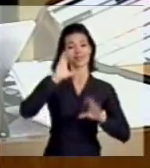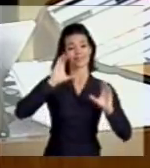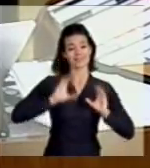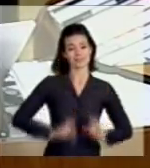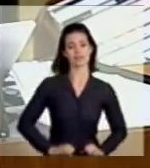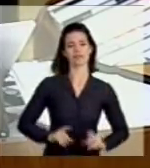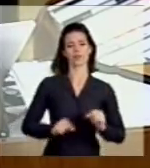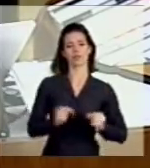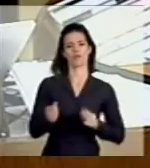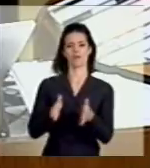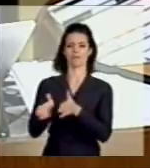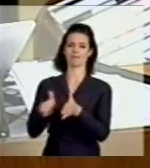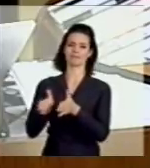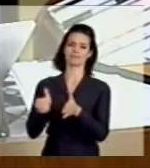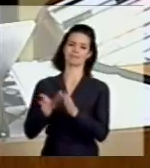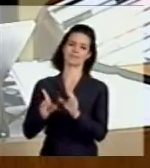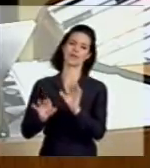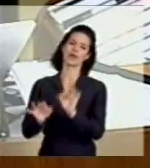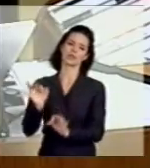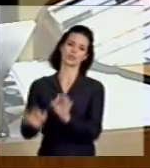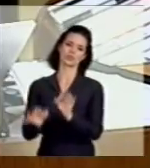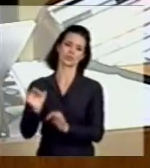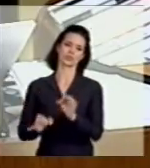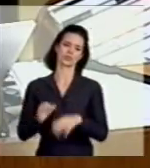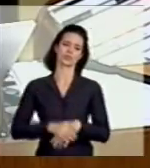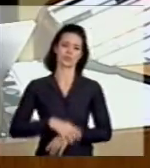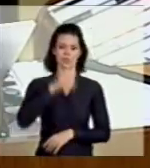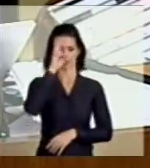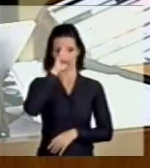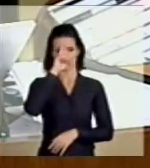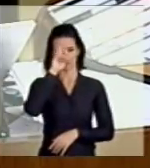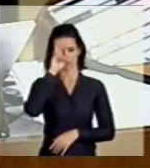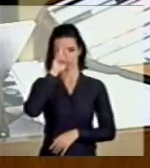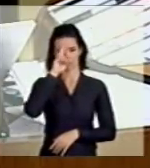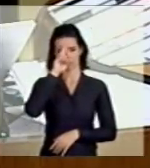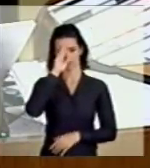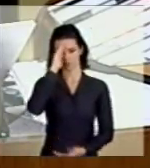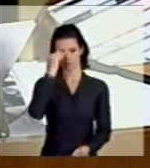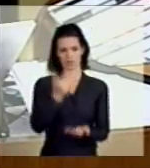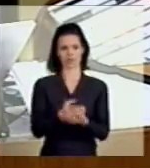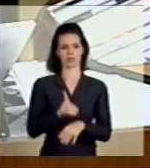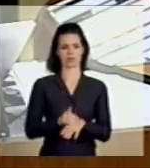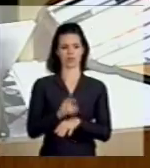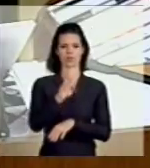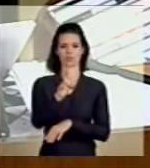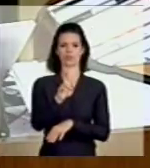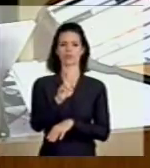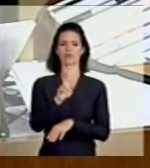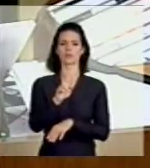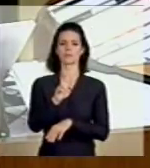não meras aspirações. Cito aqui uma tese de doutorado